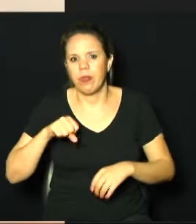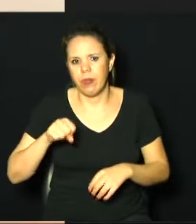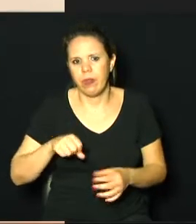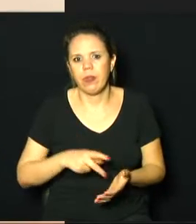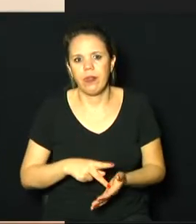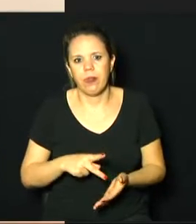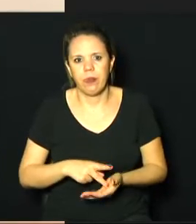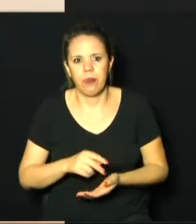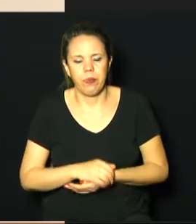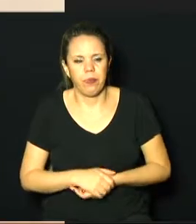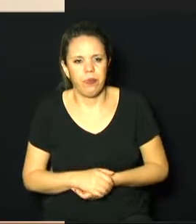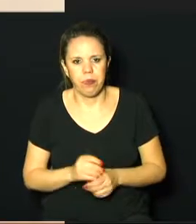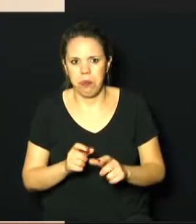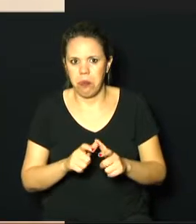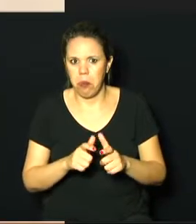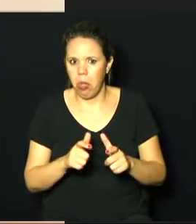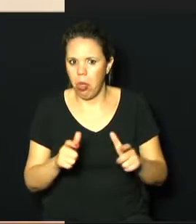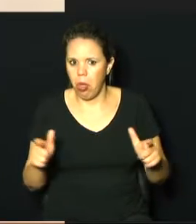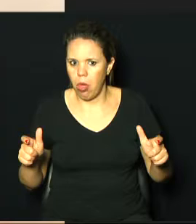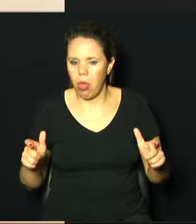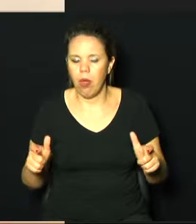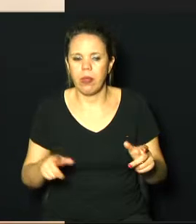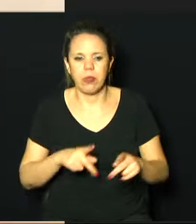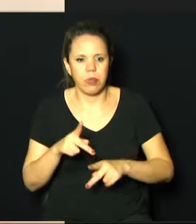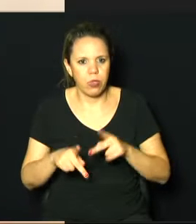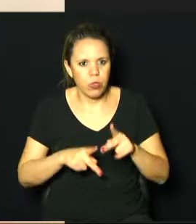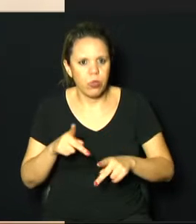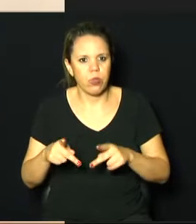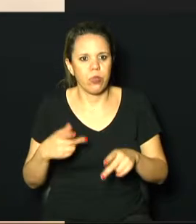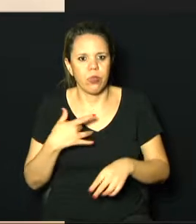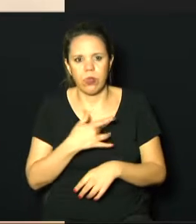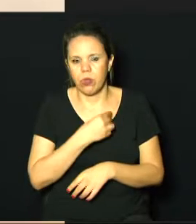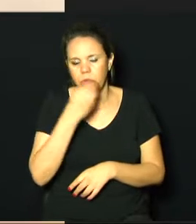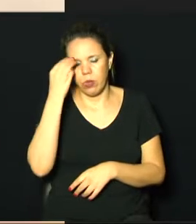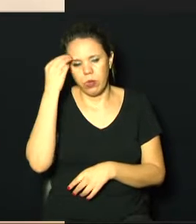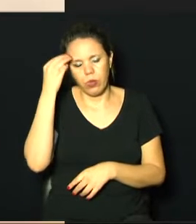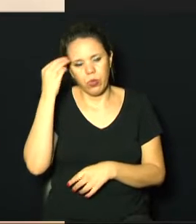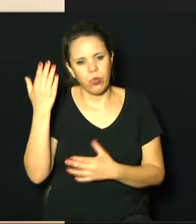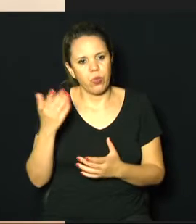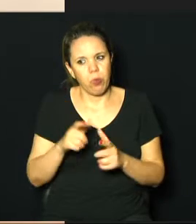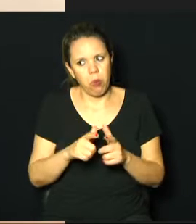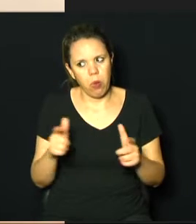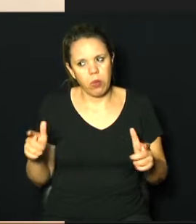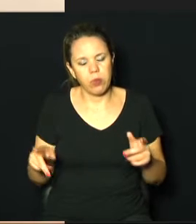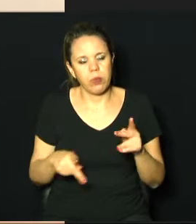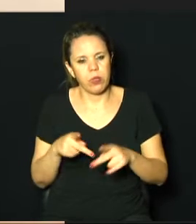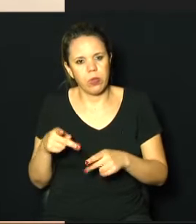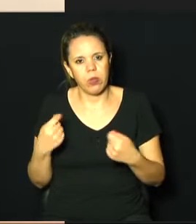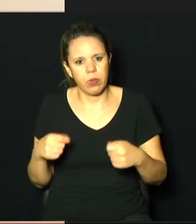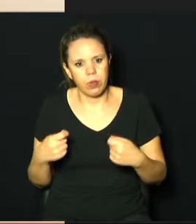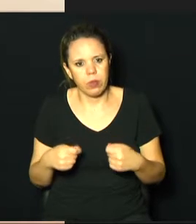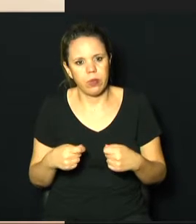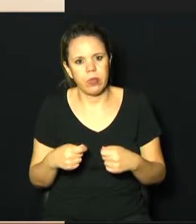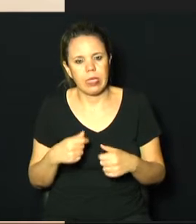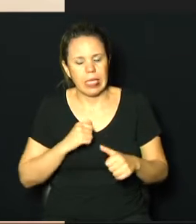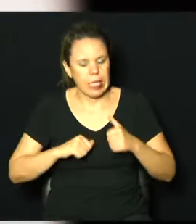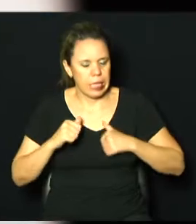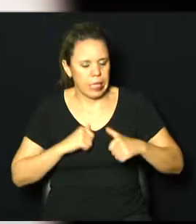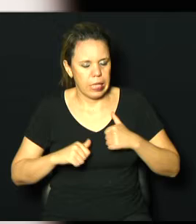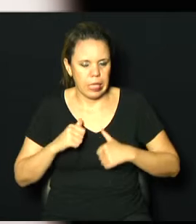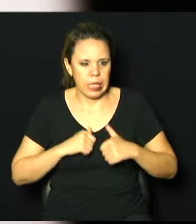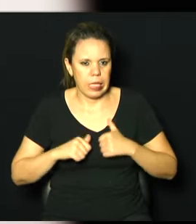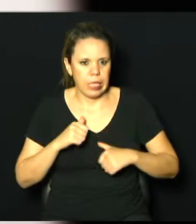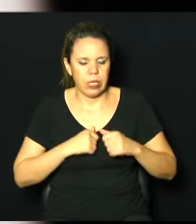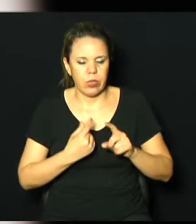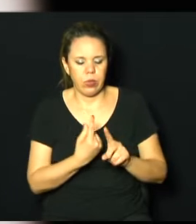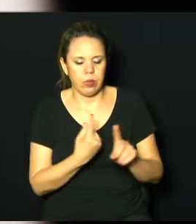Sim, aumentou inclusive para nós, né? A demanda de saúde mental acabou aumentando devido a essa ansiedade. Essa questão